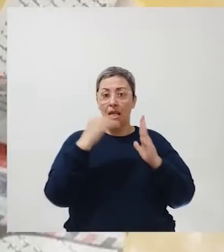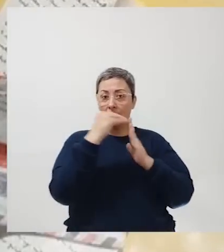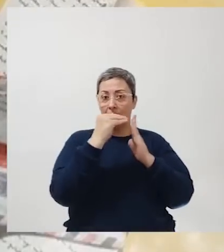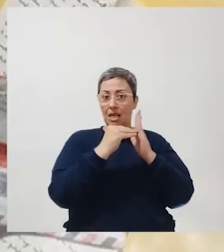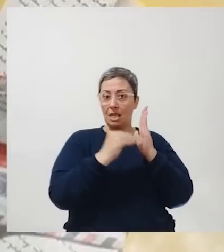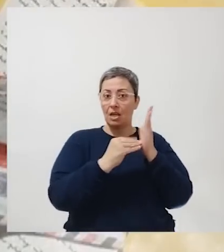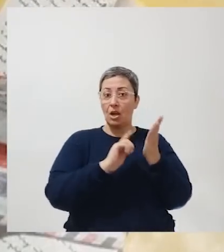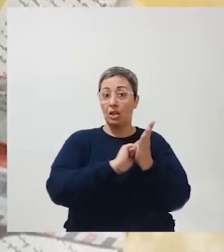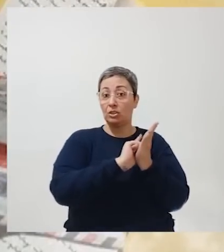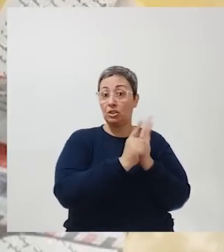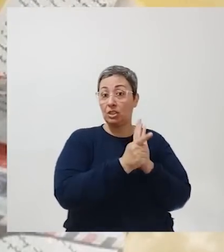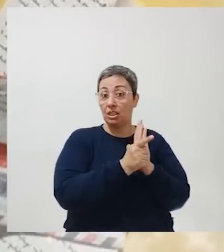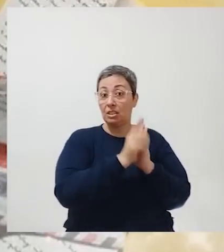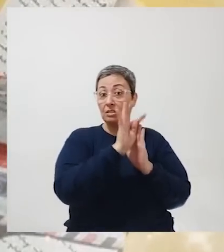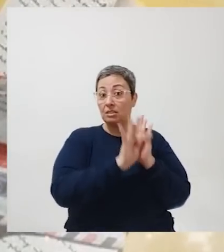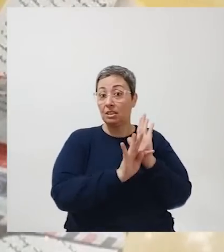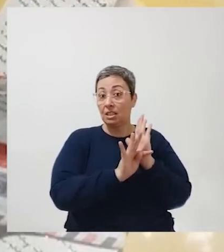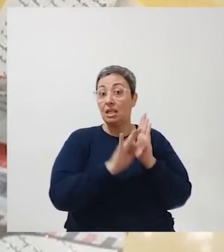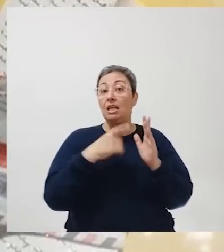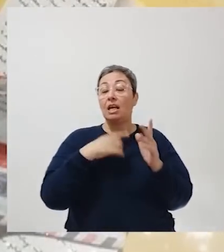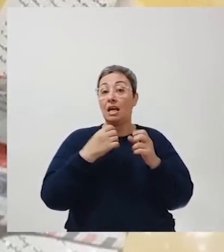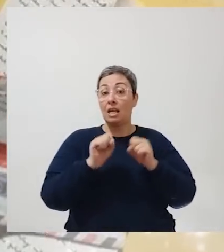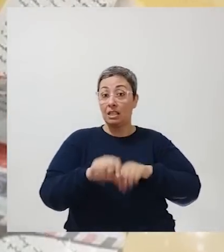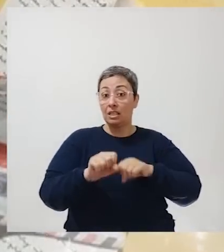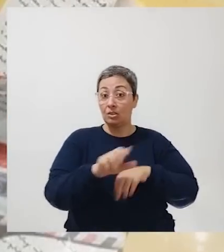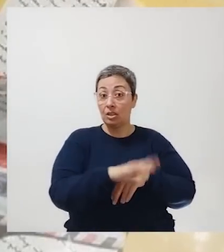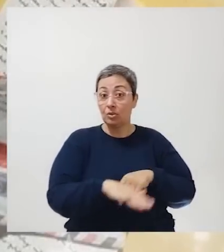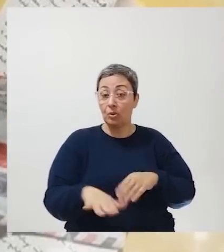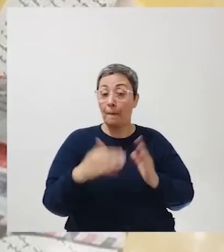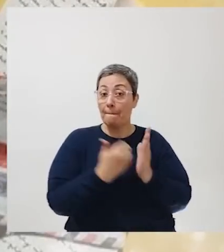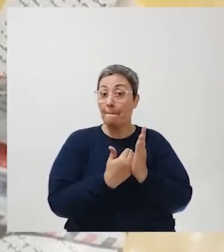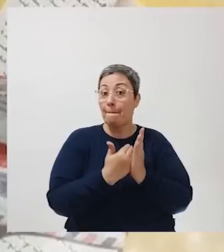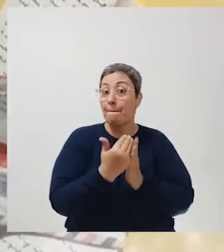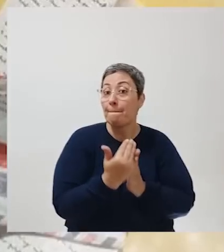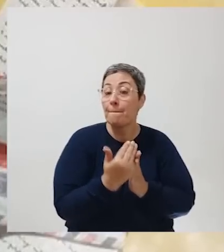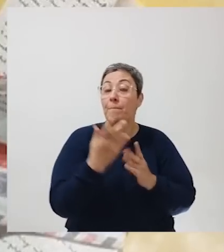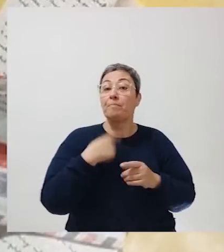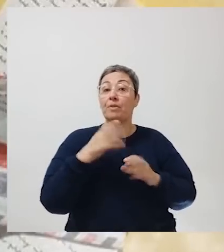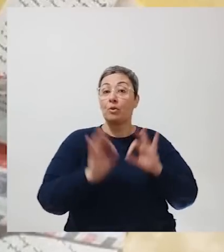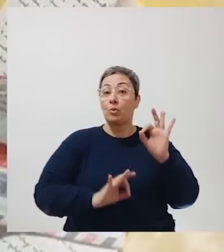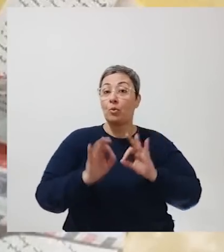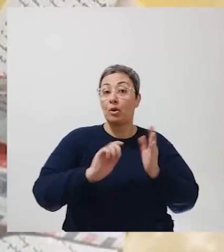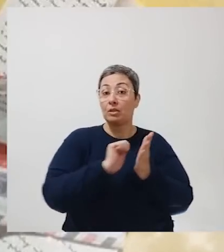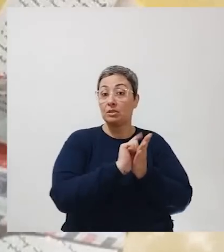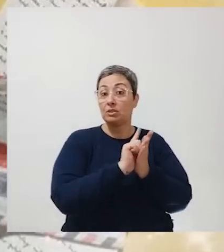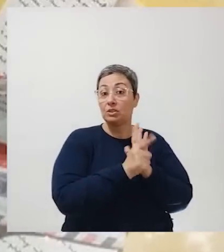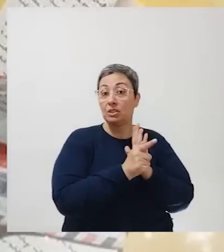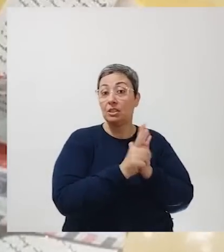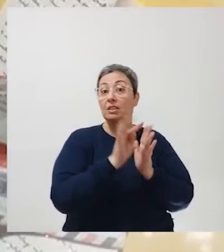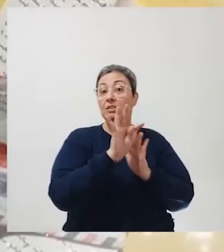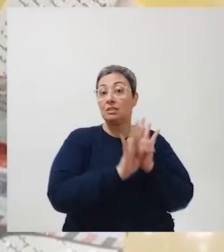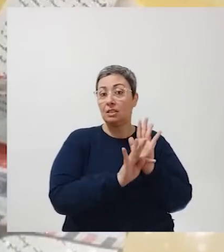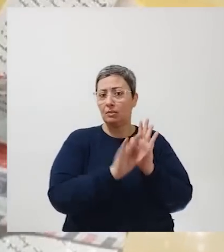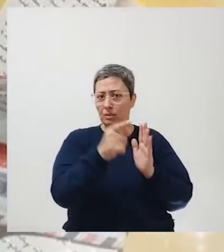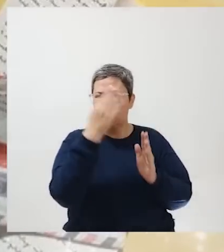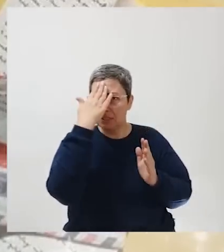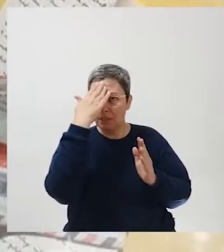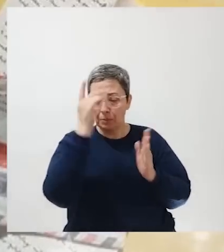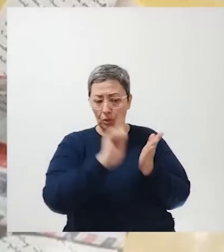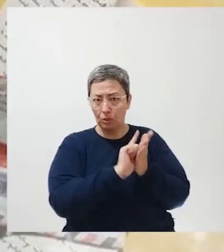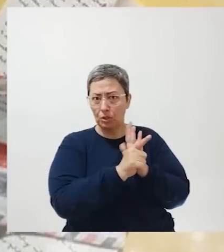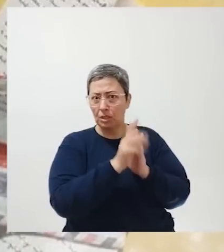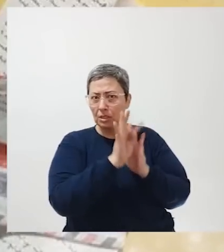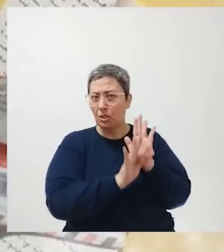um gênero textual? Na educação infantil, nós começamos o trabalho com os gêneros textuais. Vocês sabem o que são